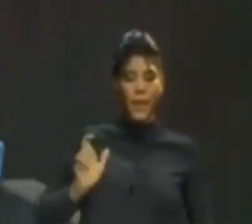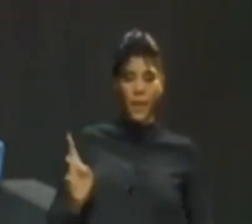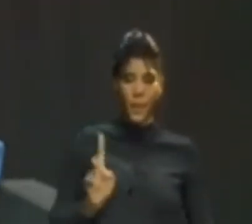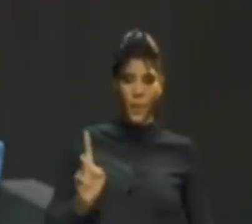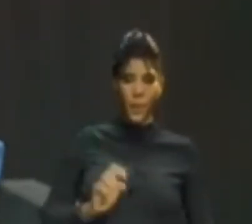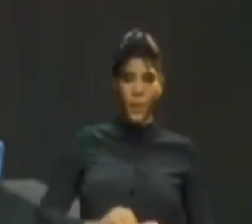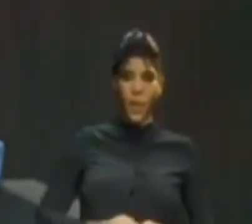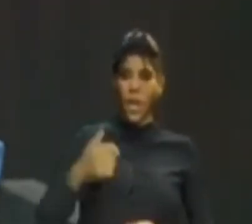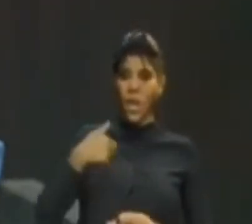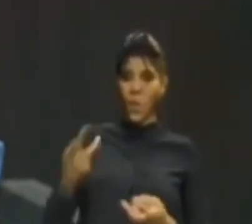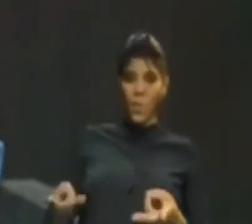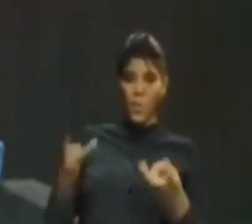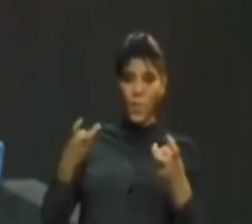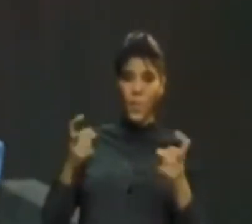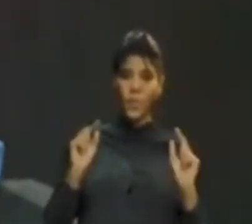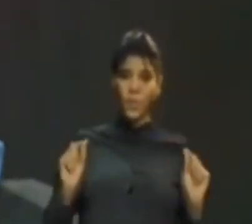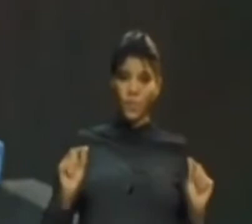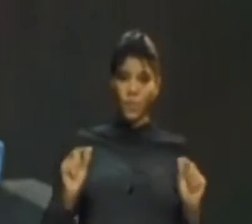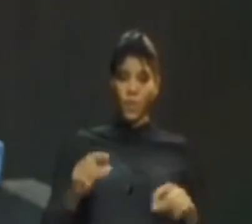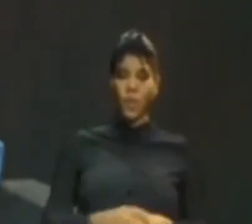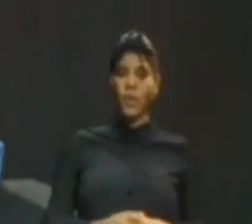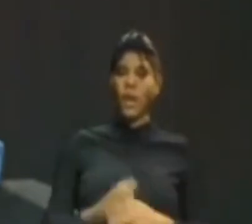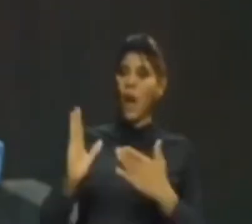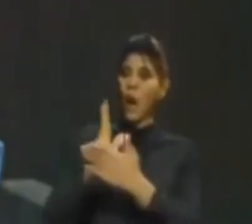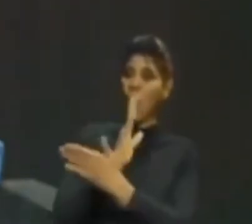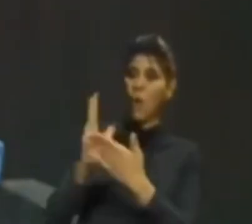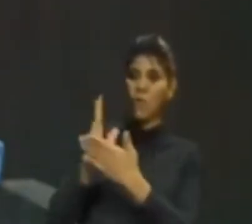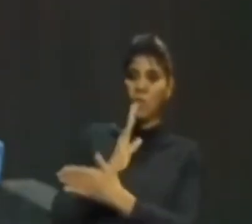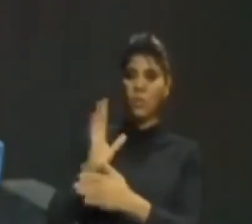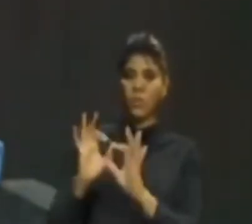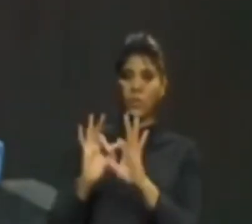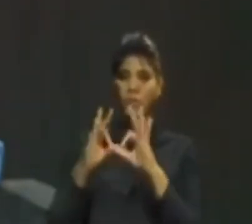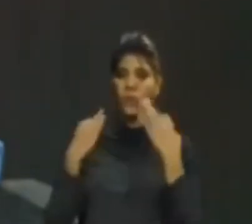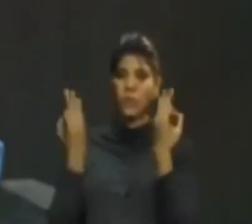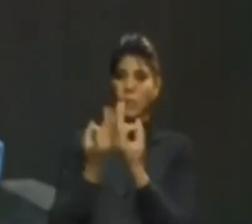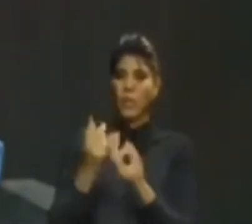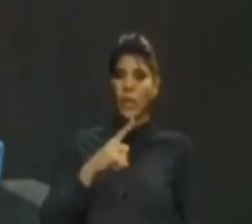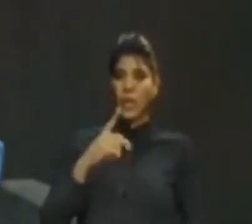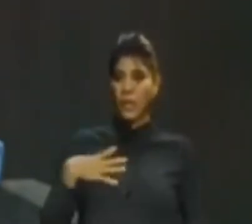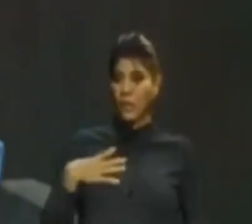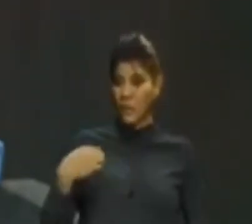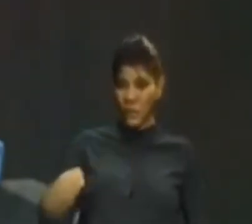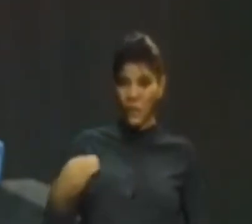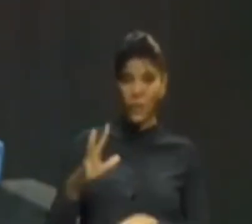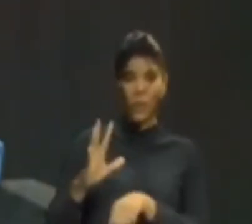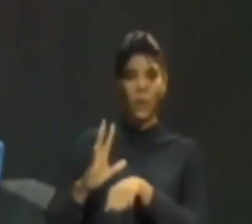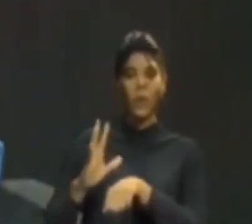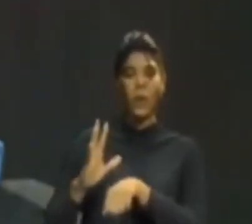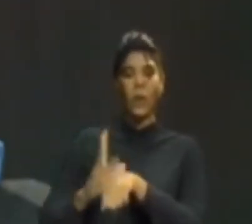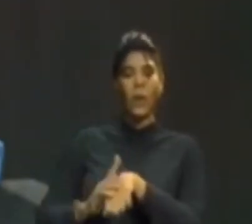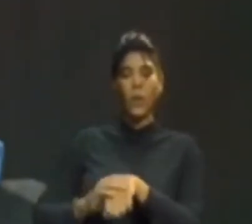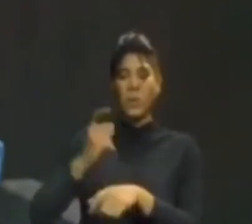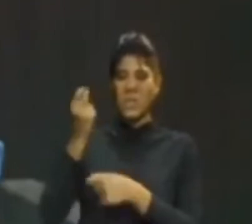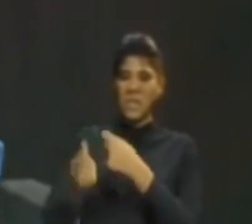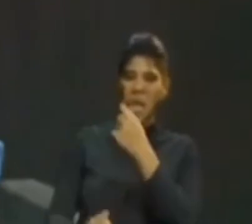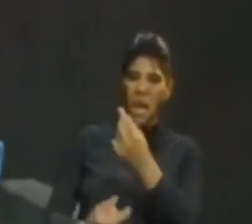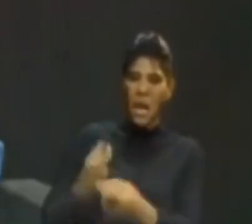vejo como algumas famílias que têm filhos com doenças raras doenças complexas doenças